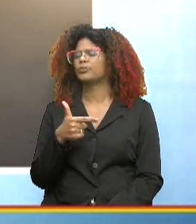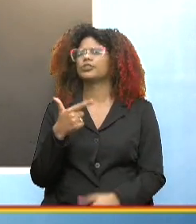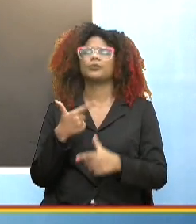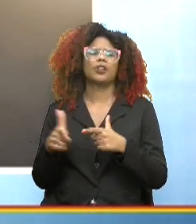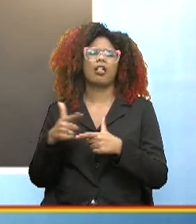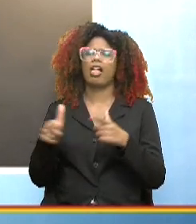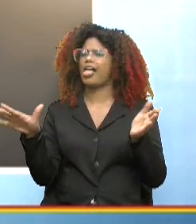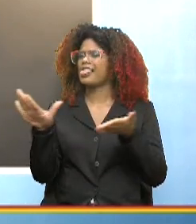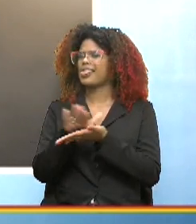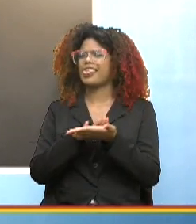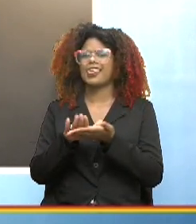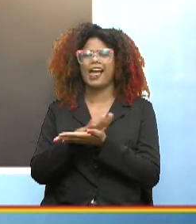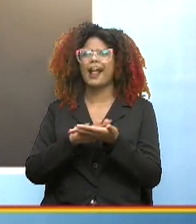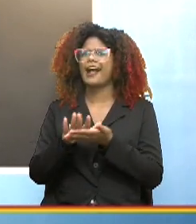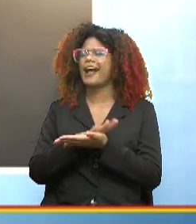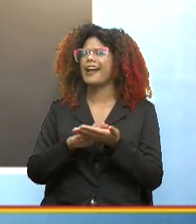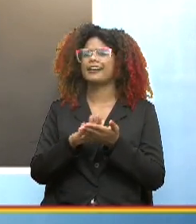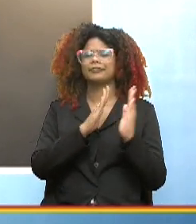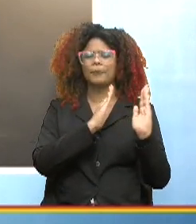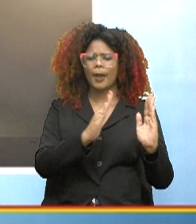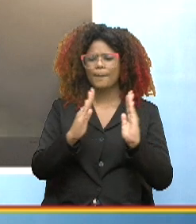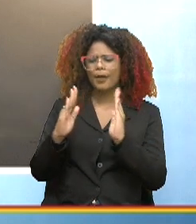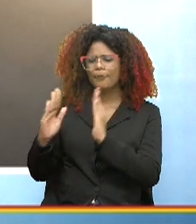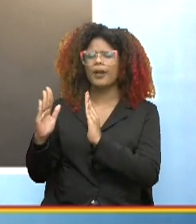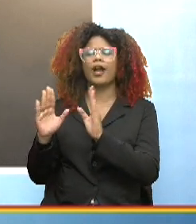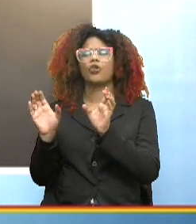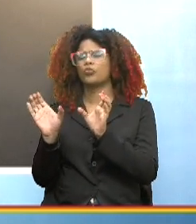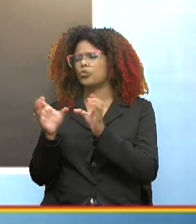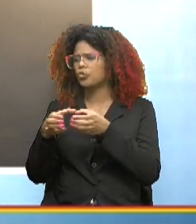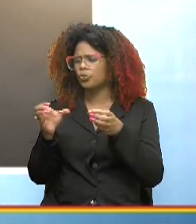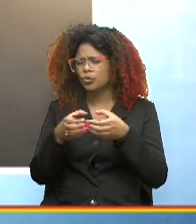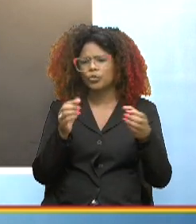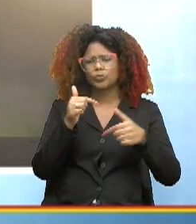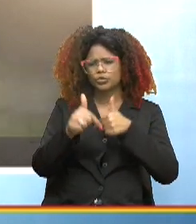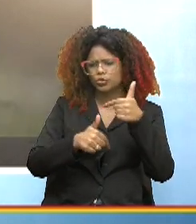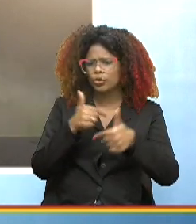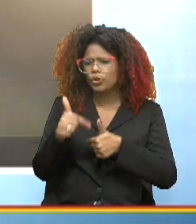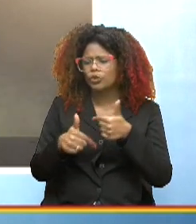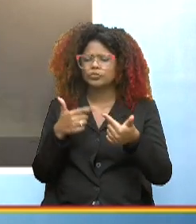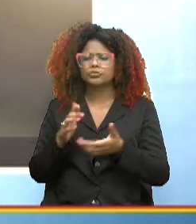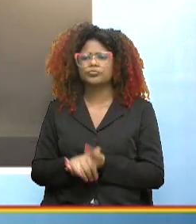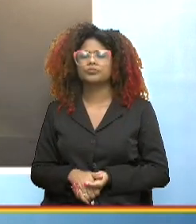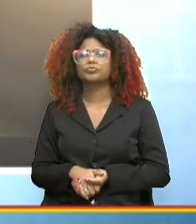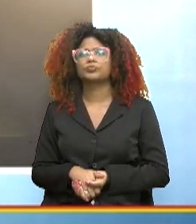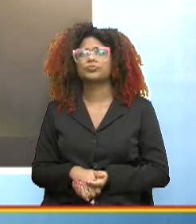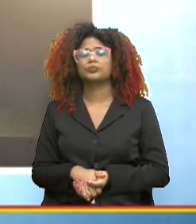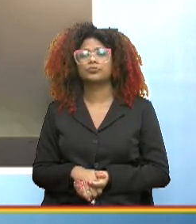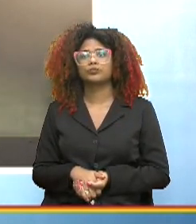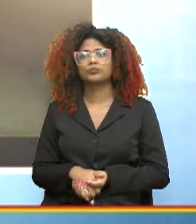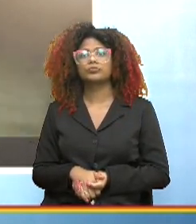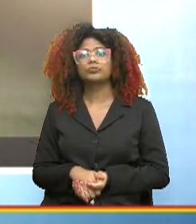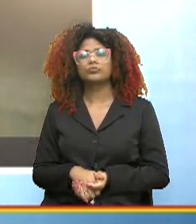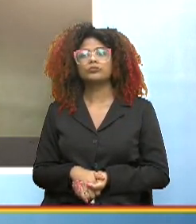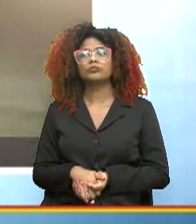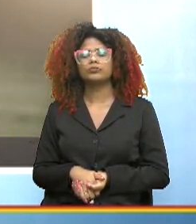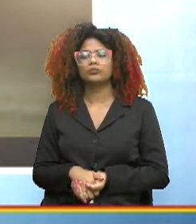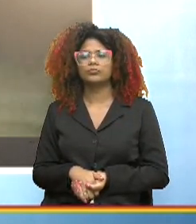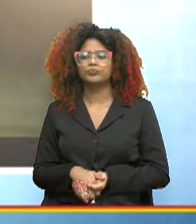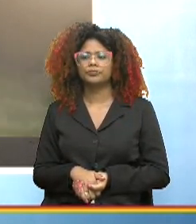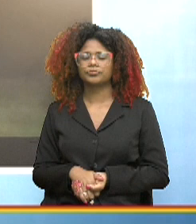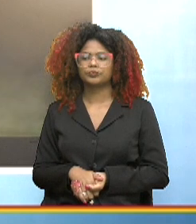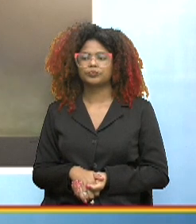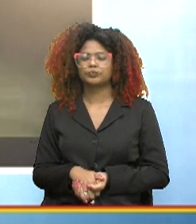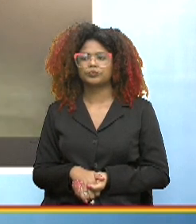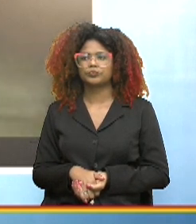etapa né com toda a equipe do Abrigo do fórum lá de Triunfo que é da onde os guris são e